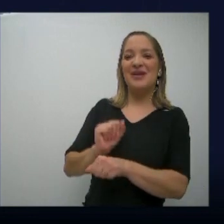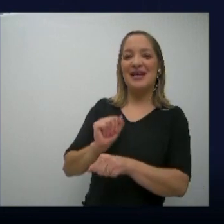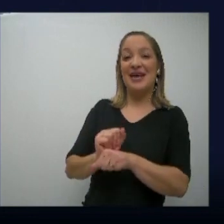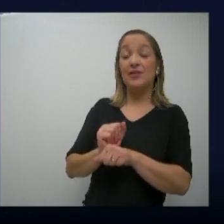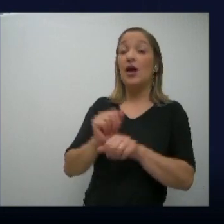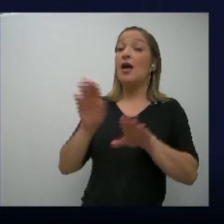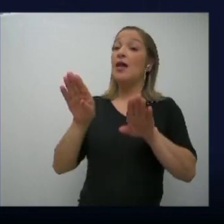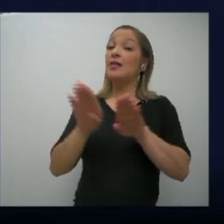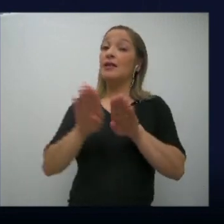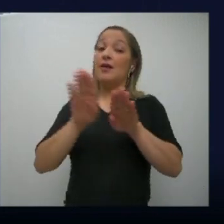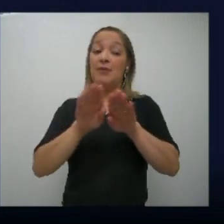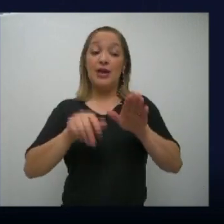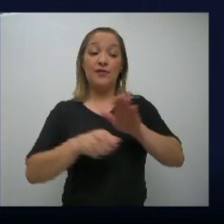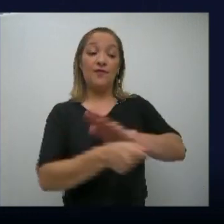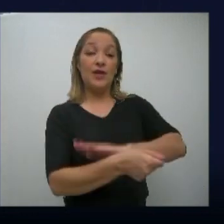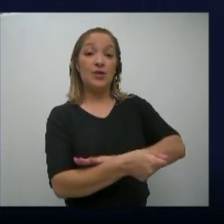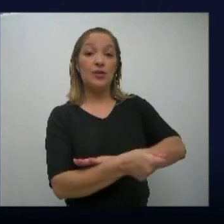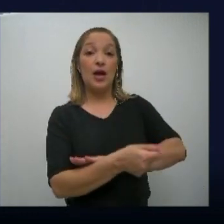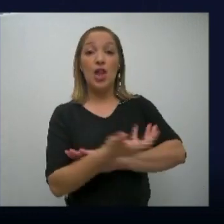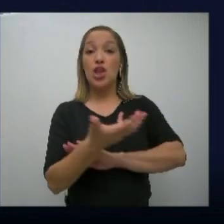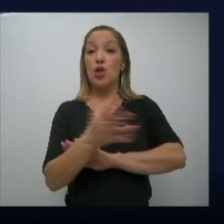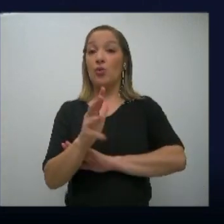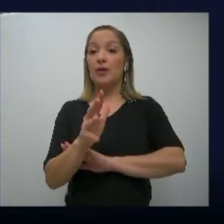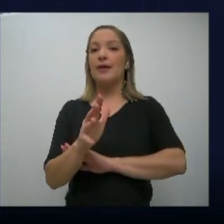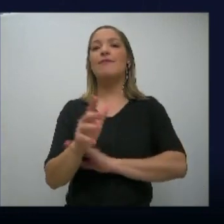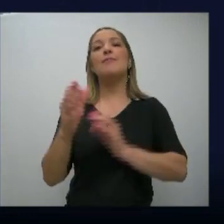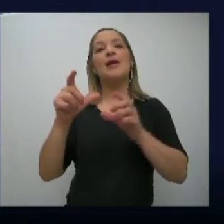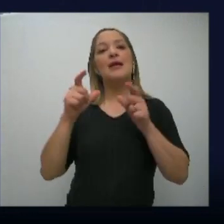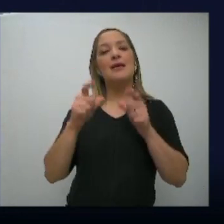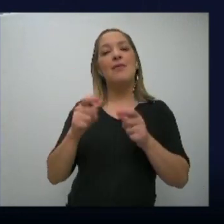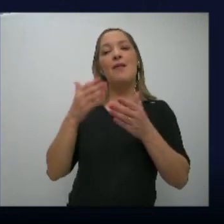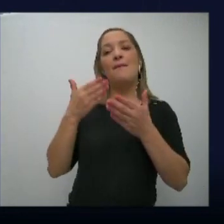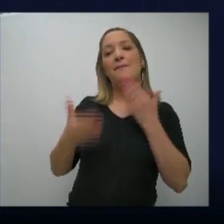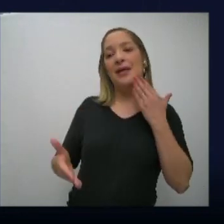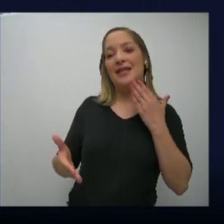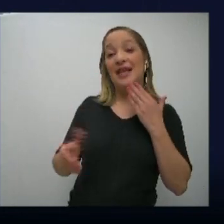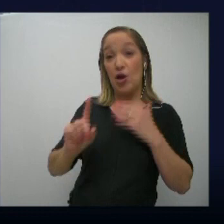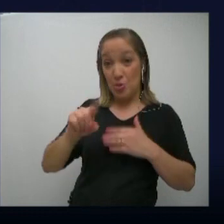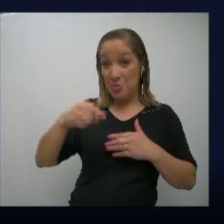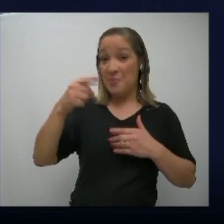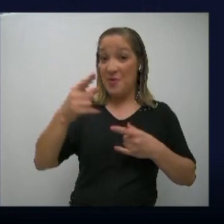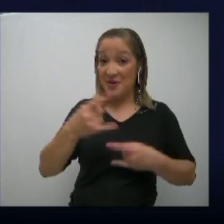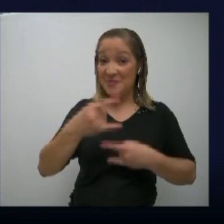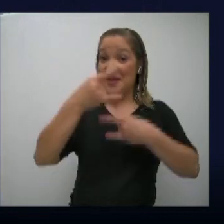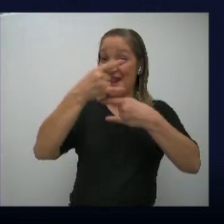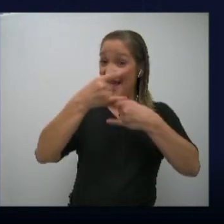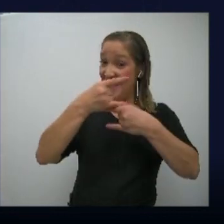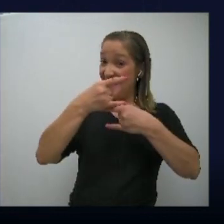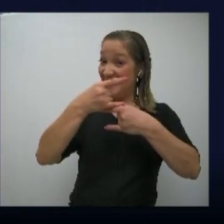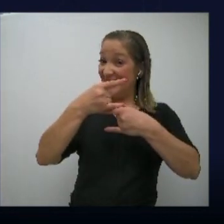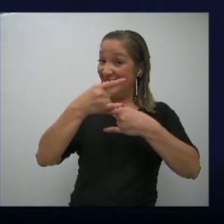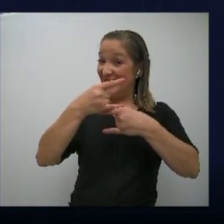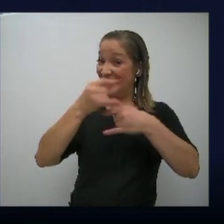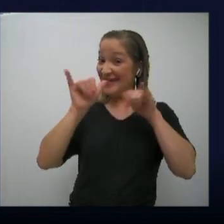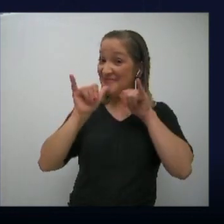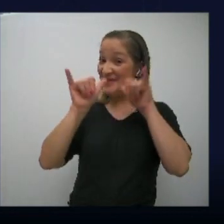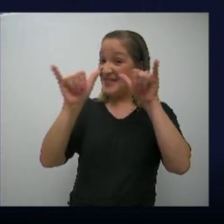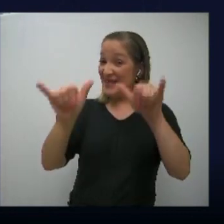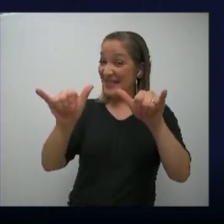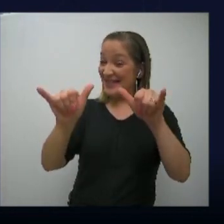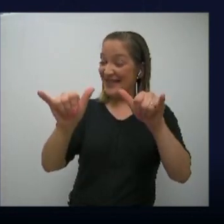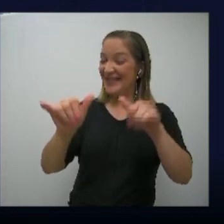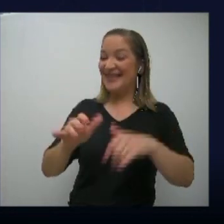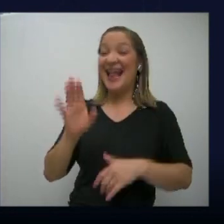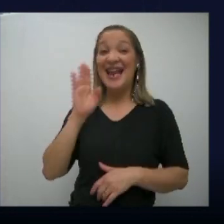buscaram esse também vão perder tempo que hoje com público de investimento vamos falar mais sobre isso no próximo painel de propaganda aqui ó é